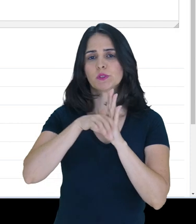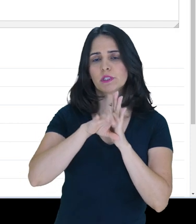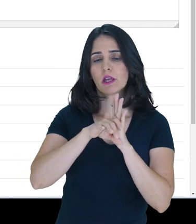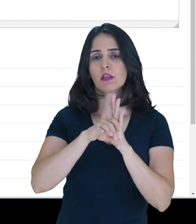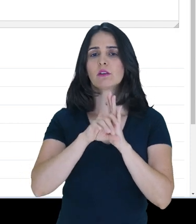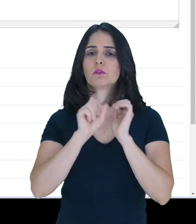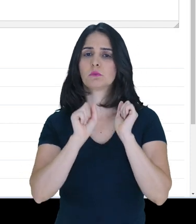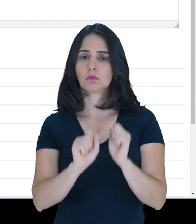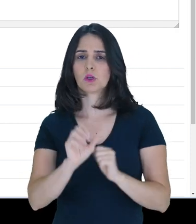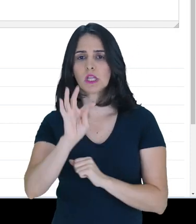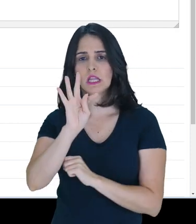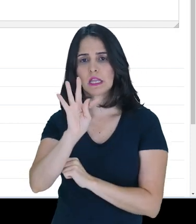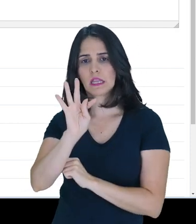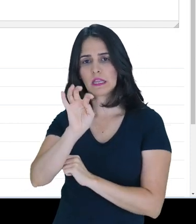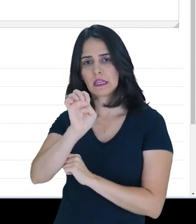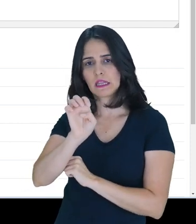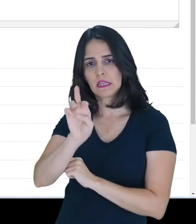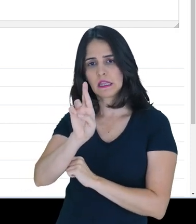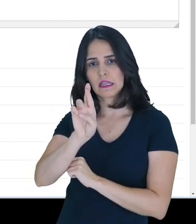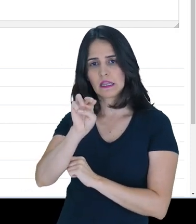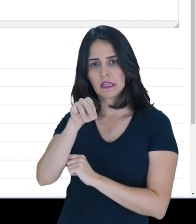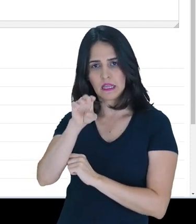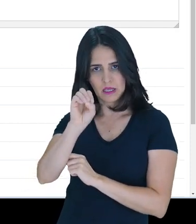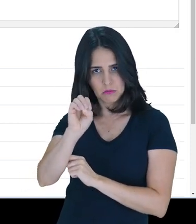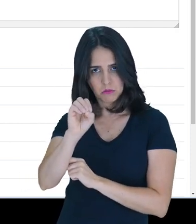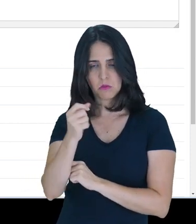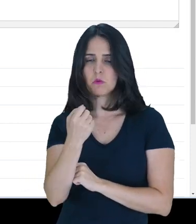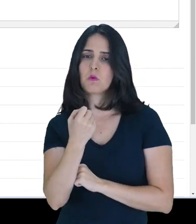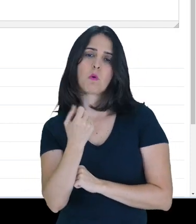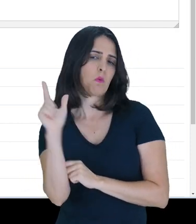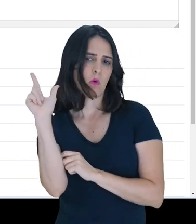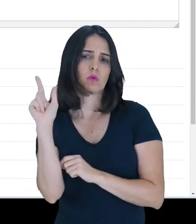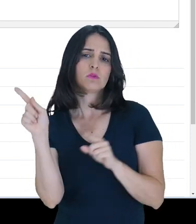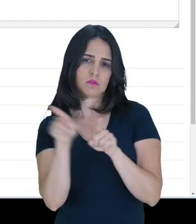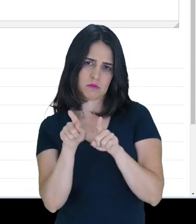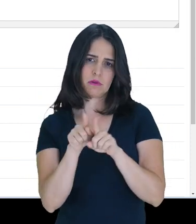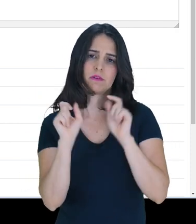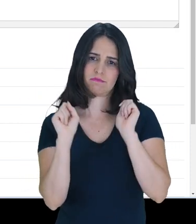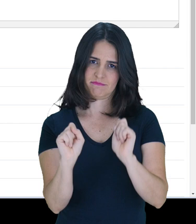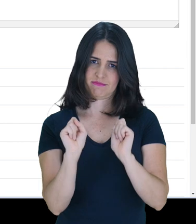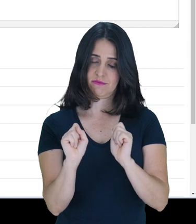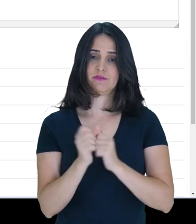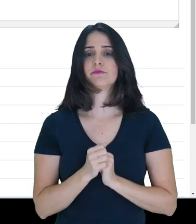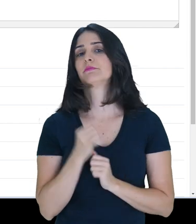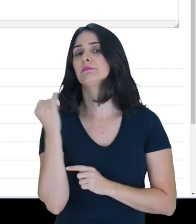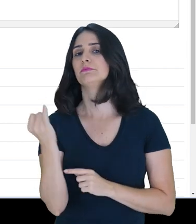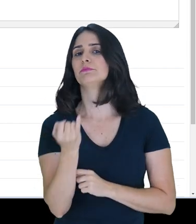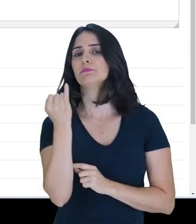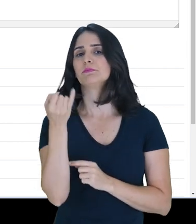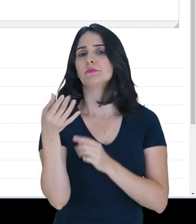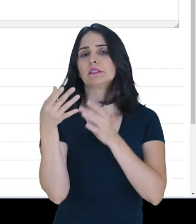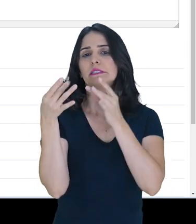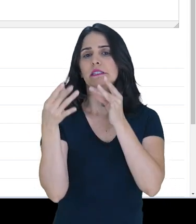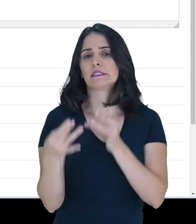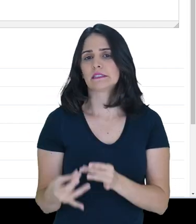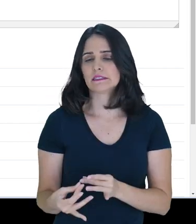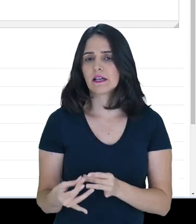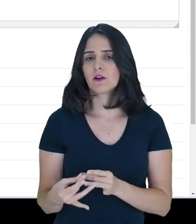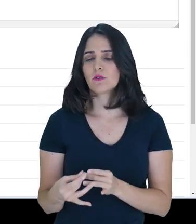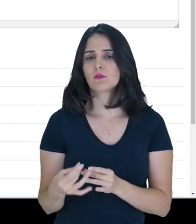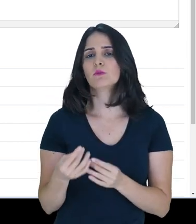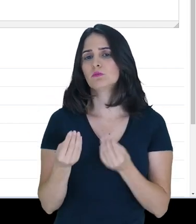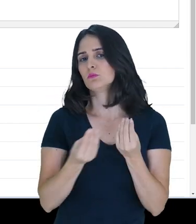ele pode ser utilizado também para outros objetivos Então nesse caso é sempre importante colocar a descrição